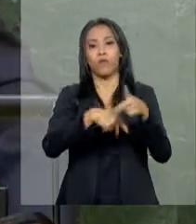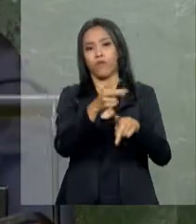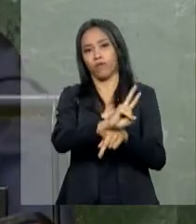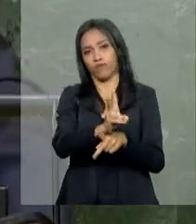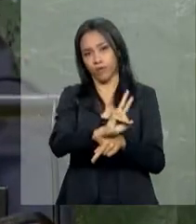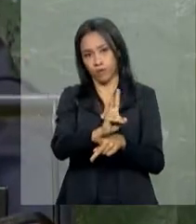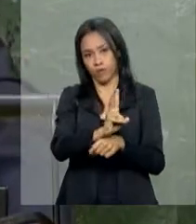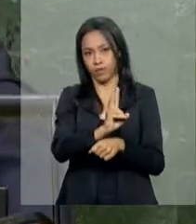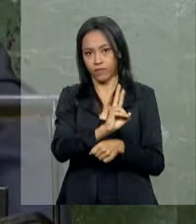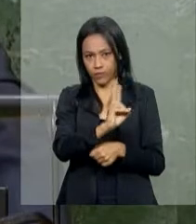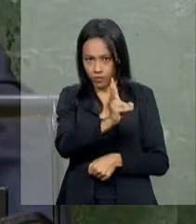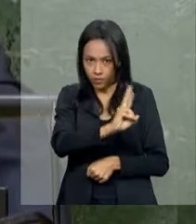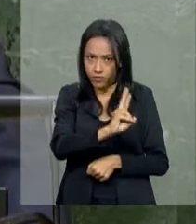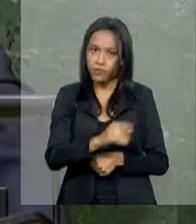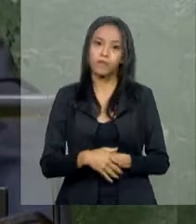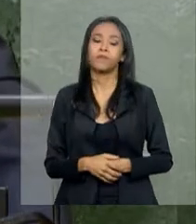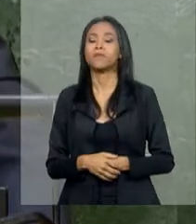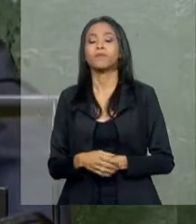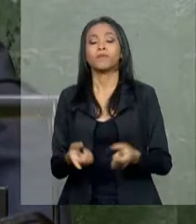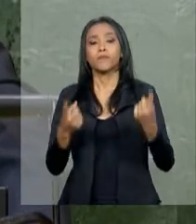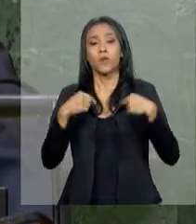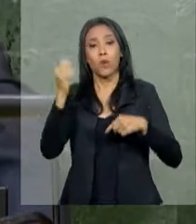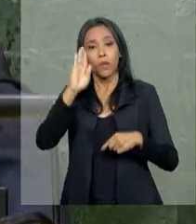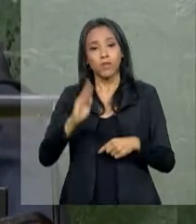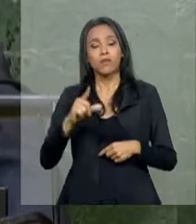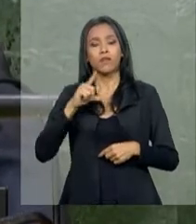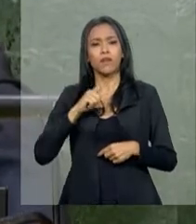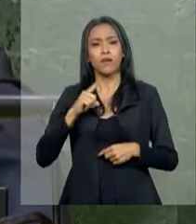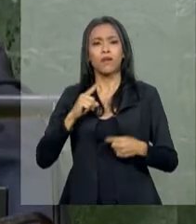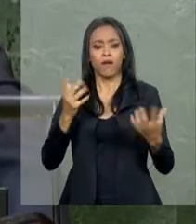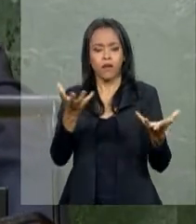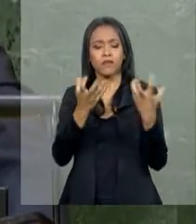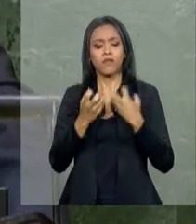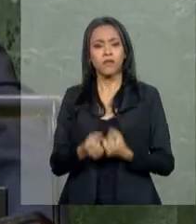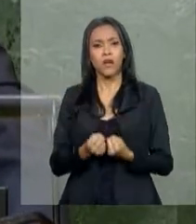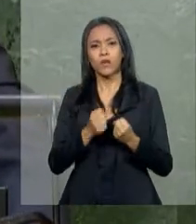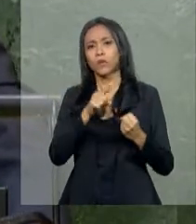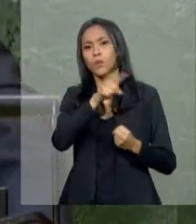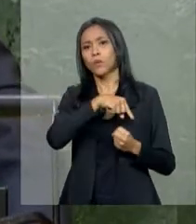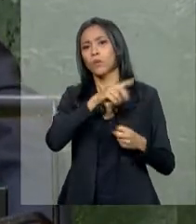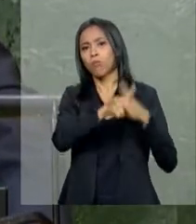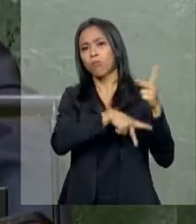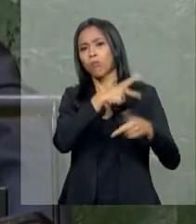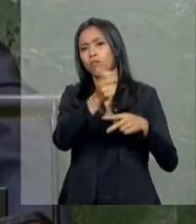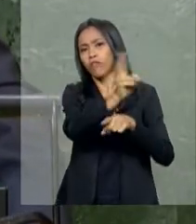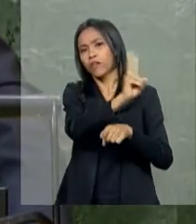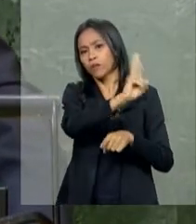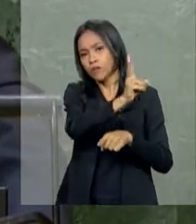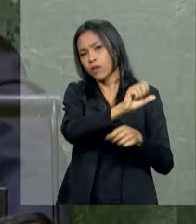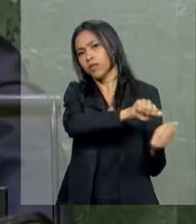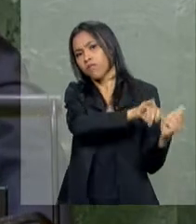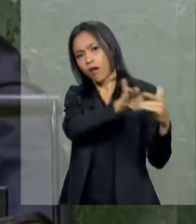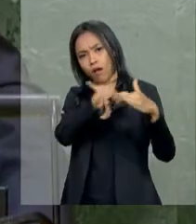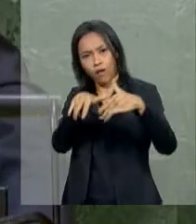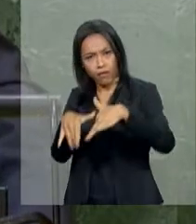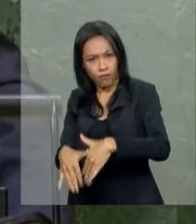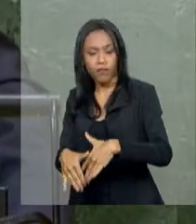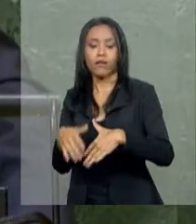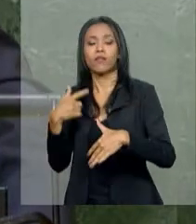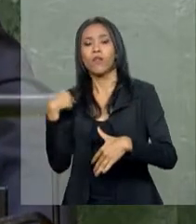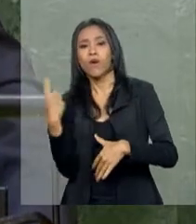O Brasil tem recebido todos os que chegam ao nosso território. São dezenas de milhares a quem procuramos